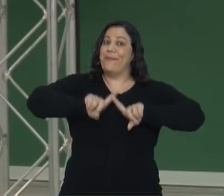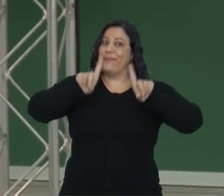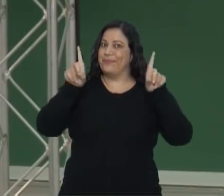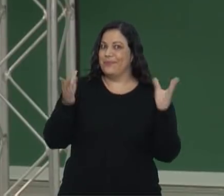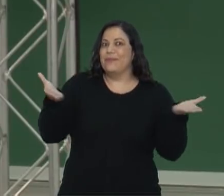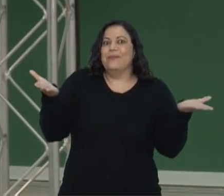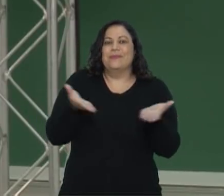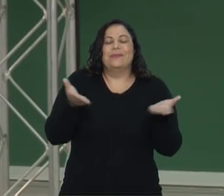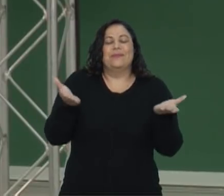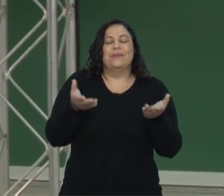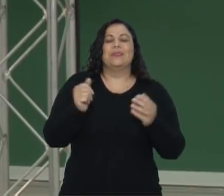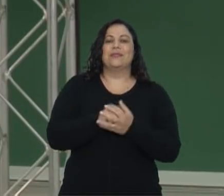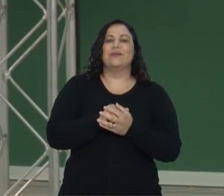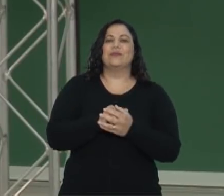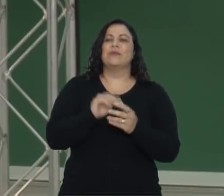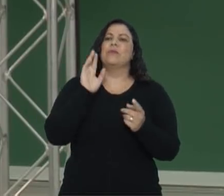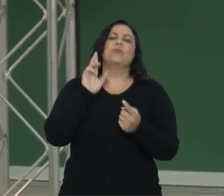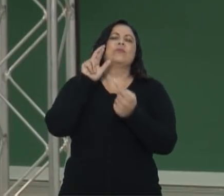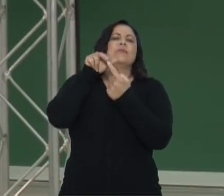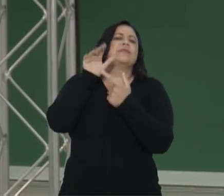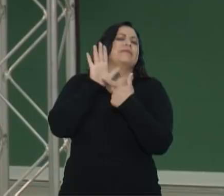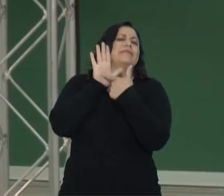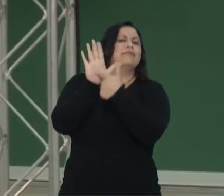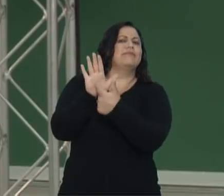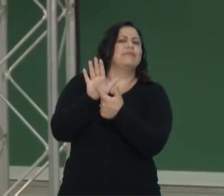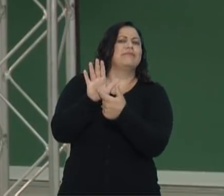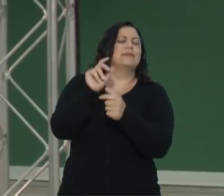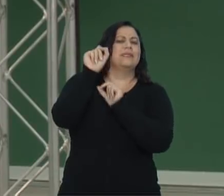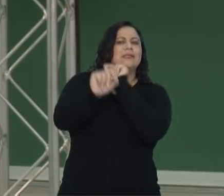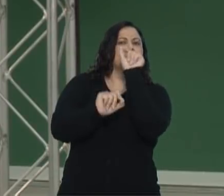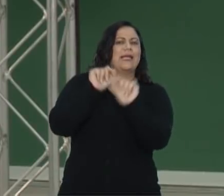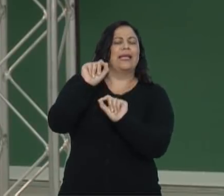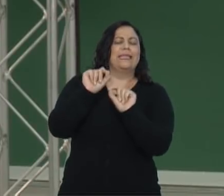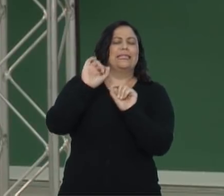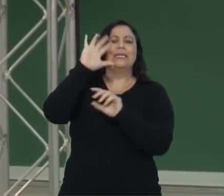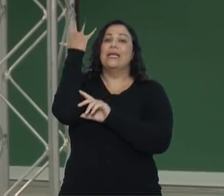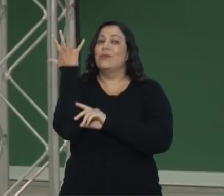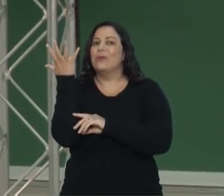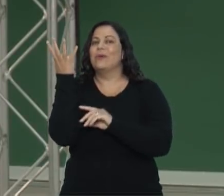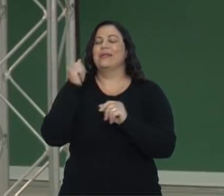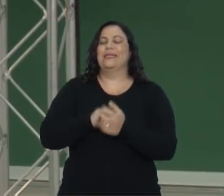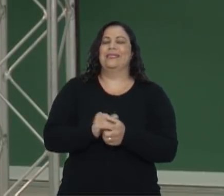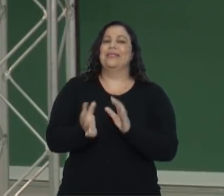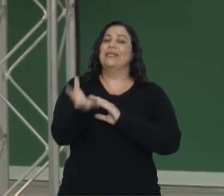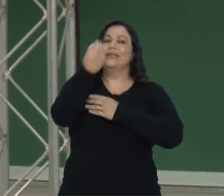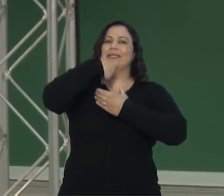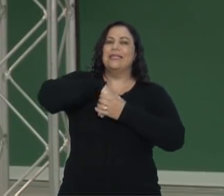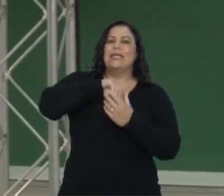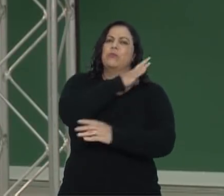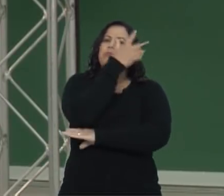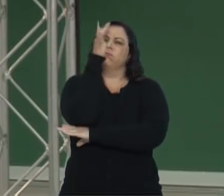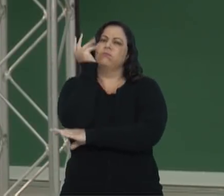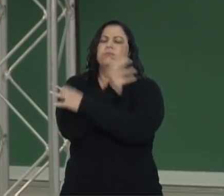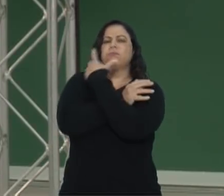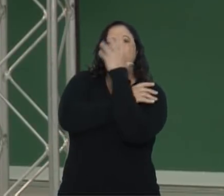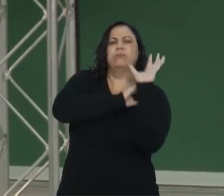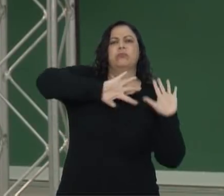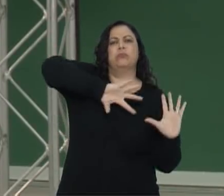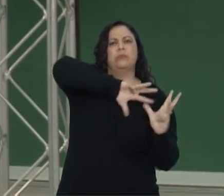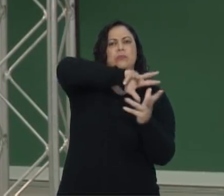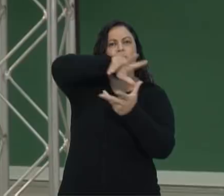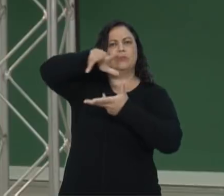vamos falar dessas situações, destes fenômenos na natureza, que ocorrem de